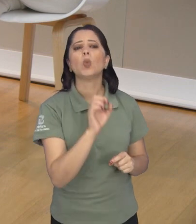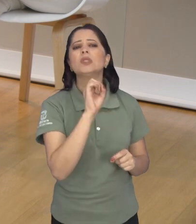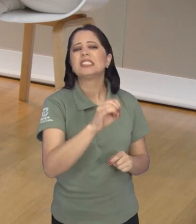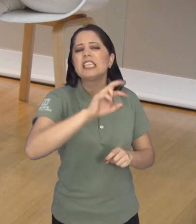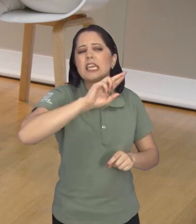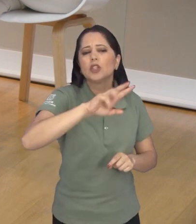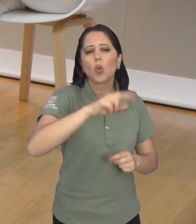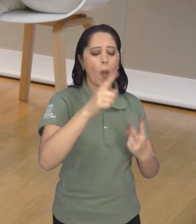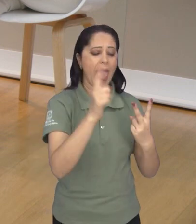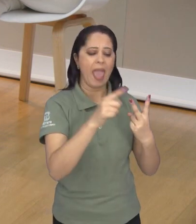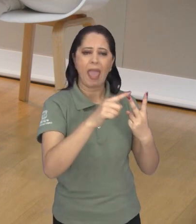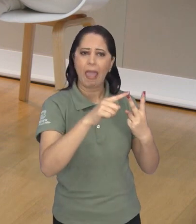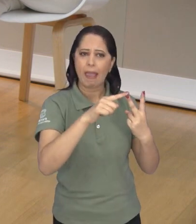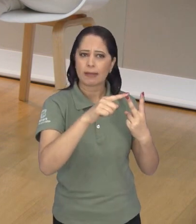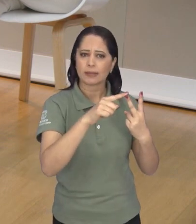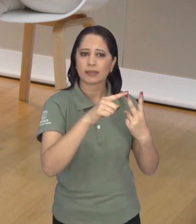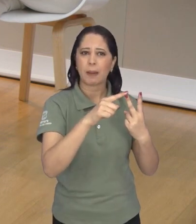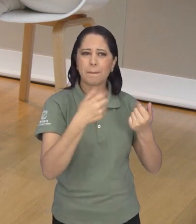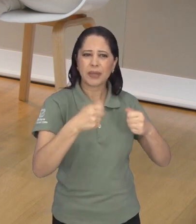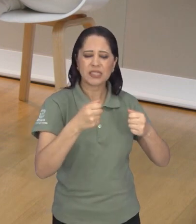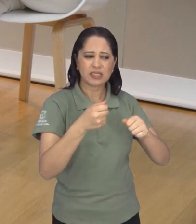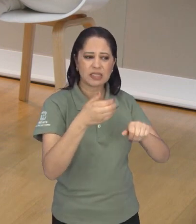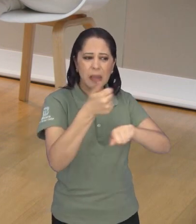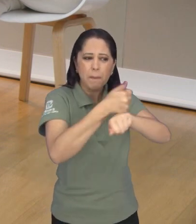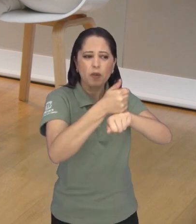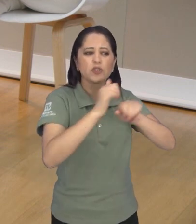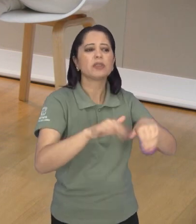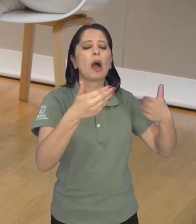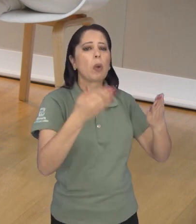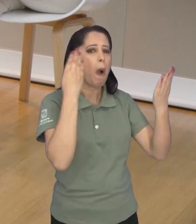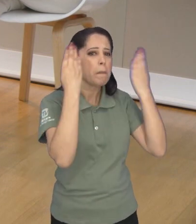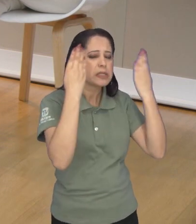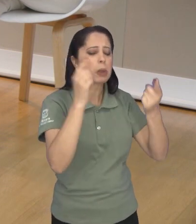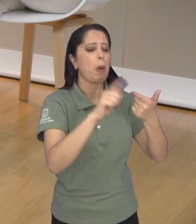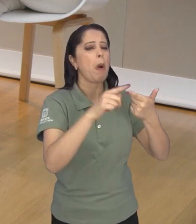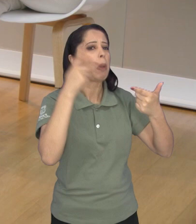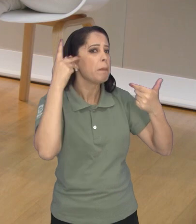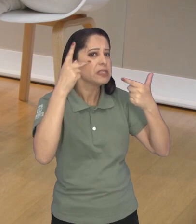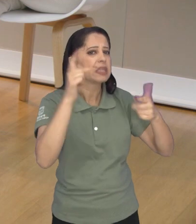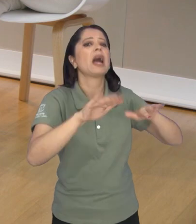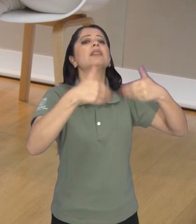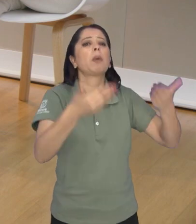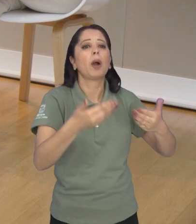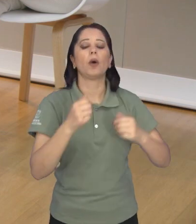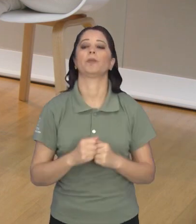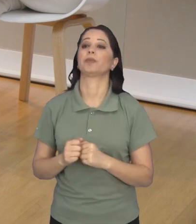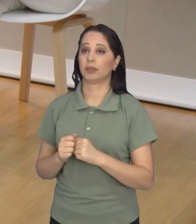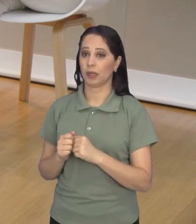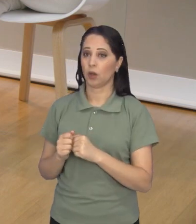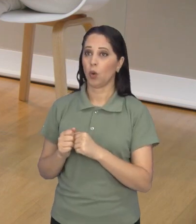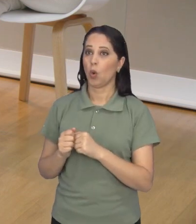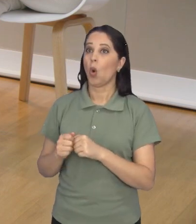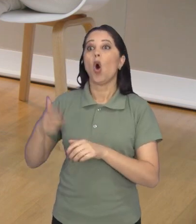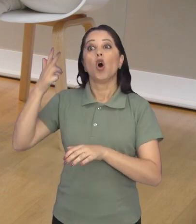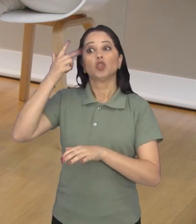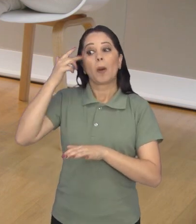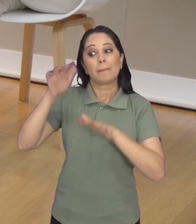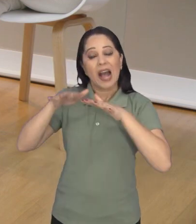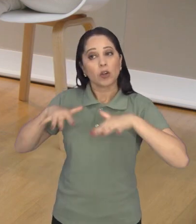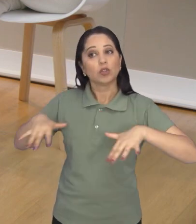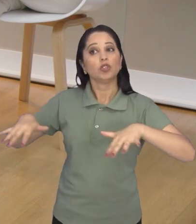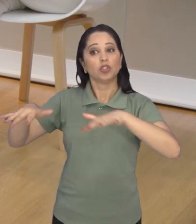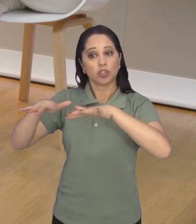Tourette, qual que é o especialista que a gente precisa procurar? De repente um psicólogo, psicoterapeuta? Os